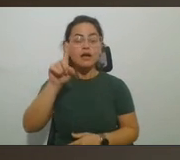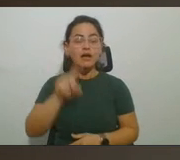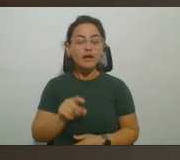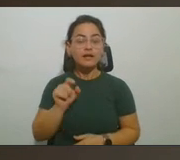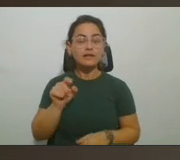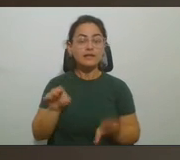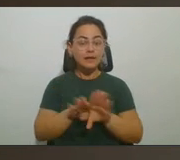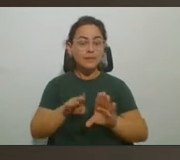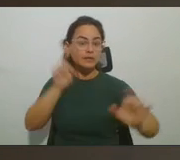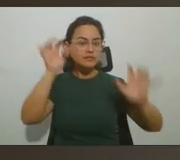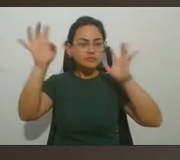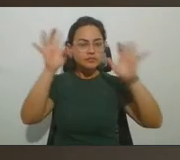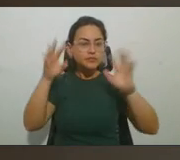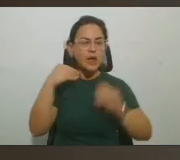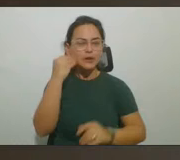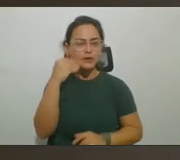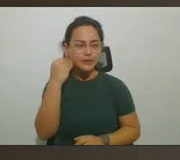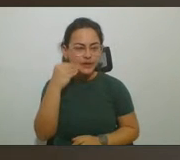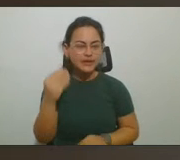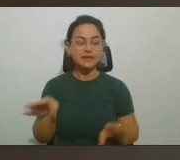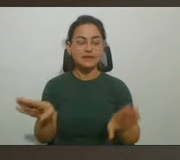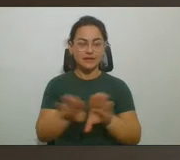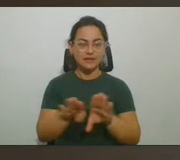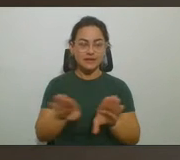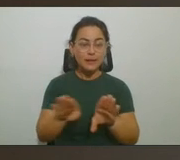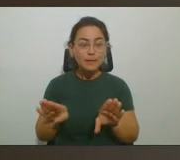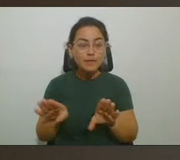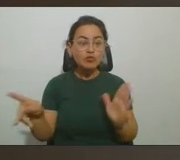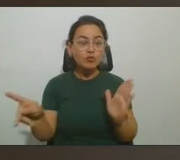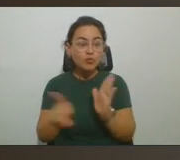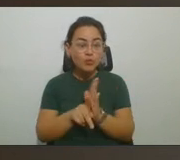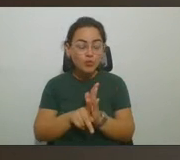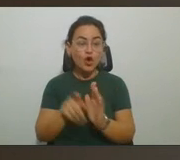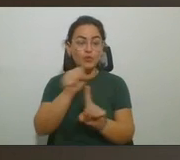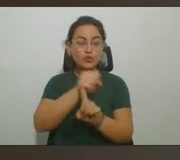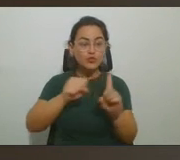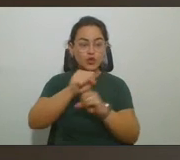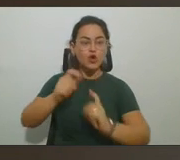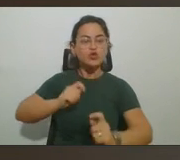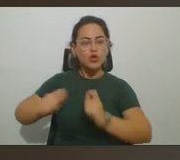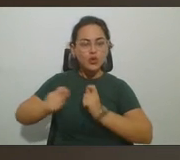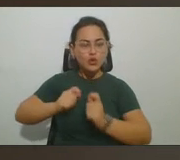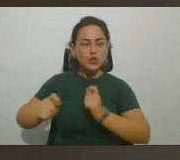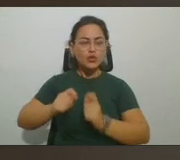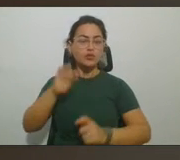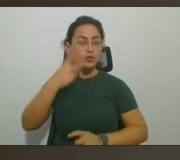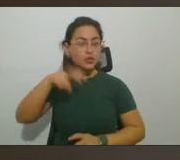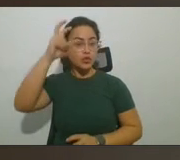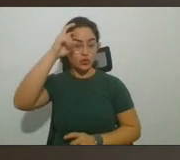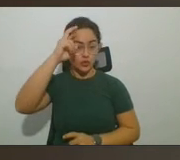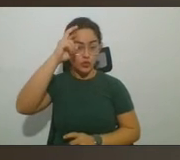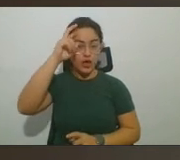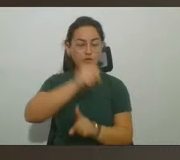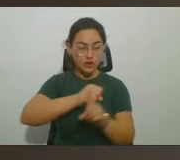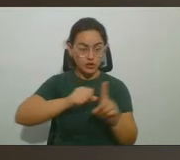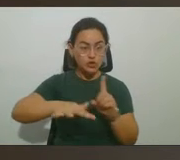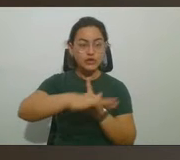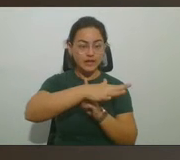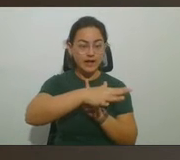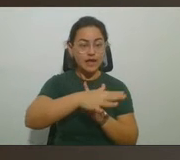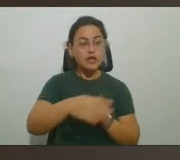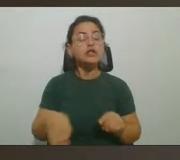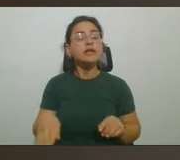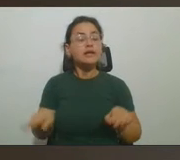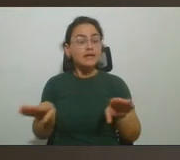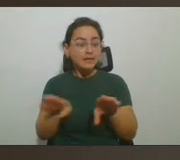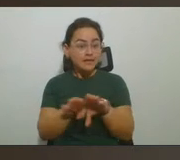experiências articuladas com o desenvolvimento socioeconômico e cultural da sociedade e que se constrói a cada